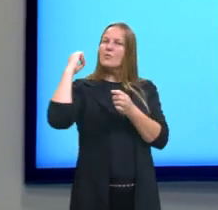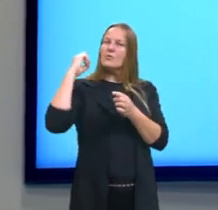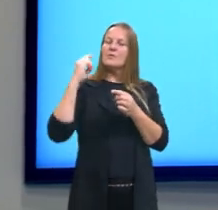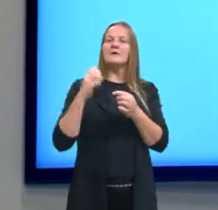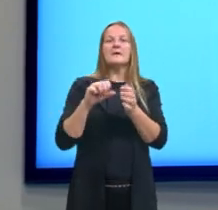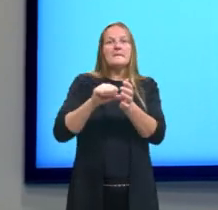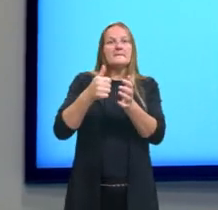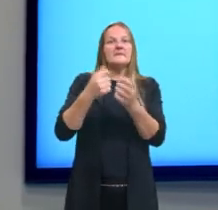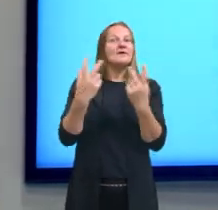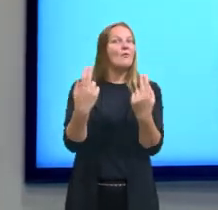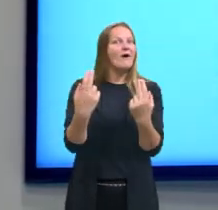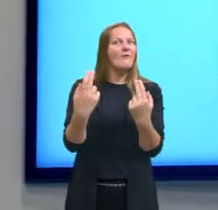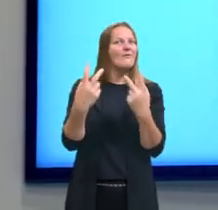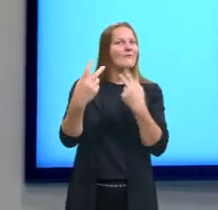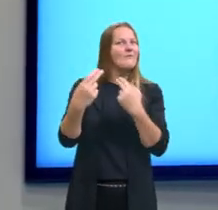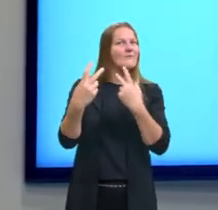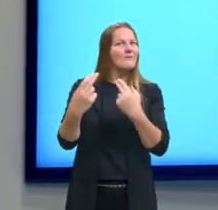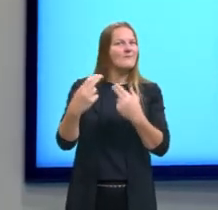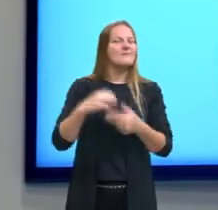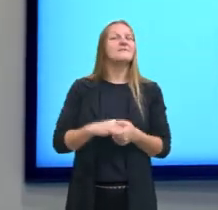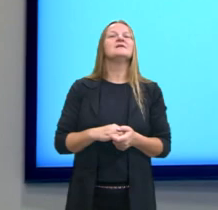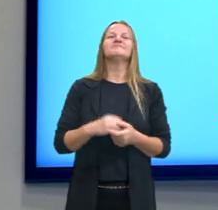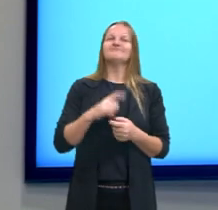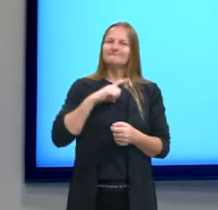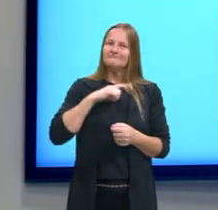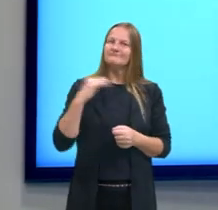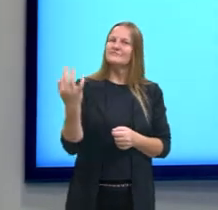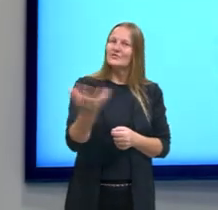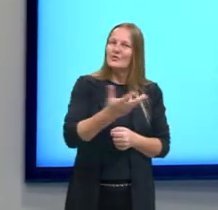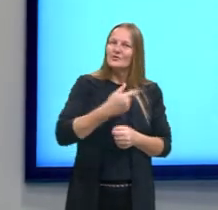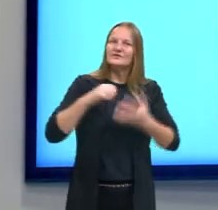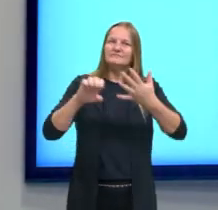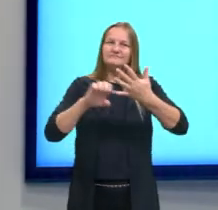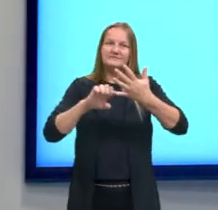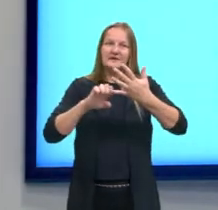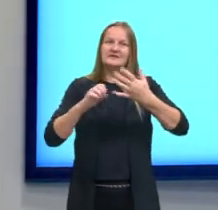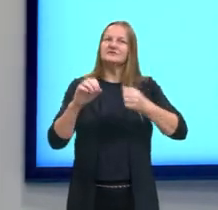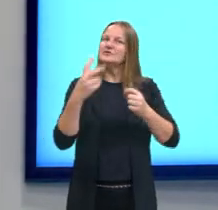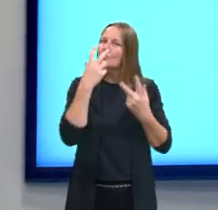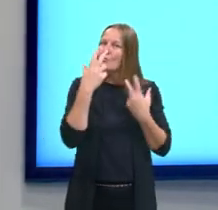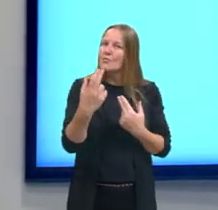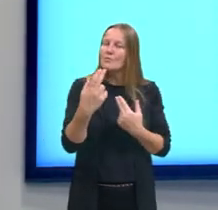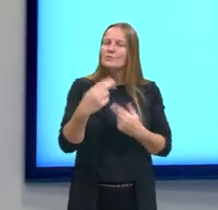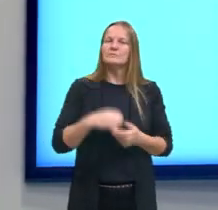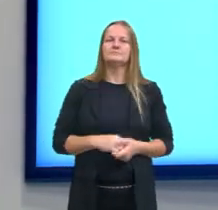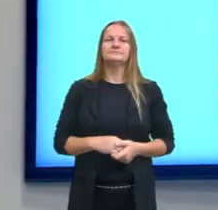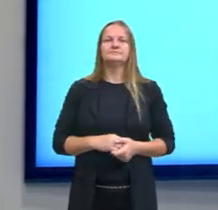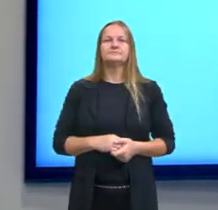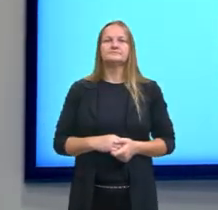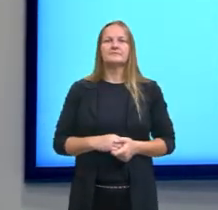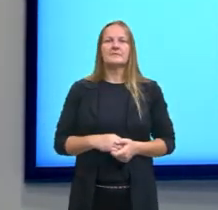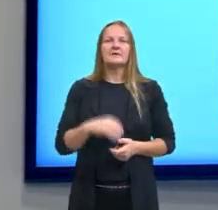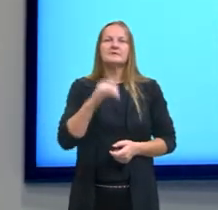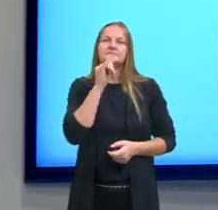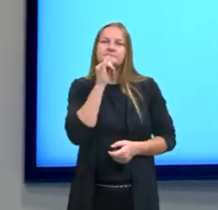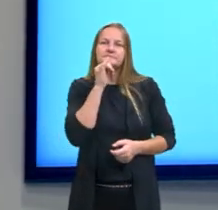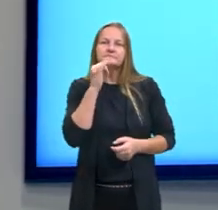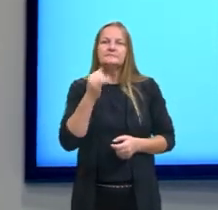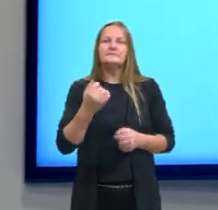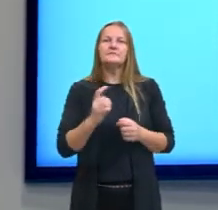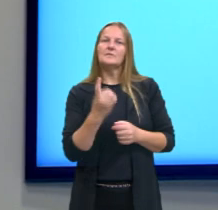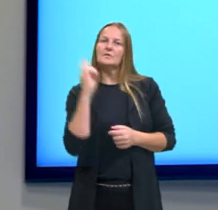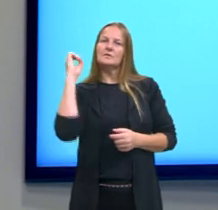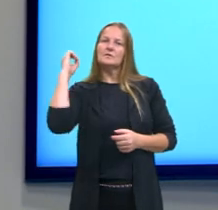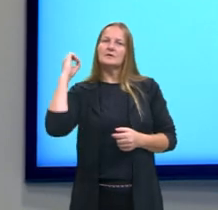nó então abrangeu todas as espécies de sensual comum ó e aqui esse é um Central